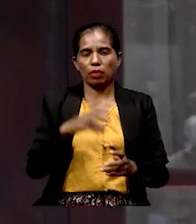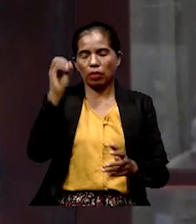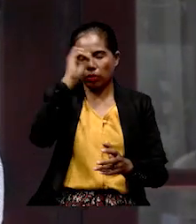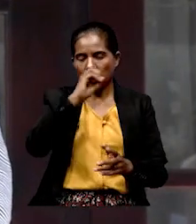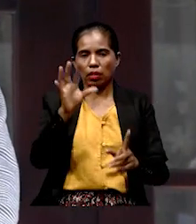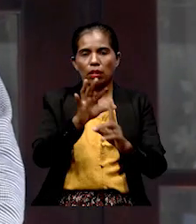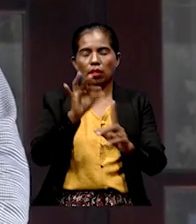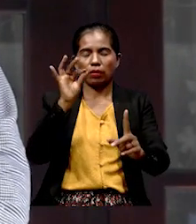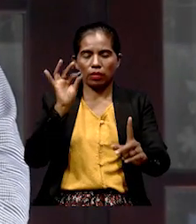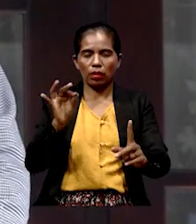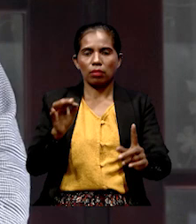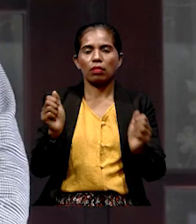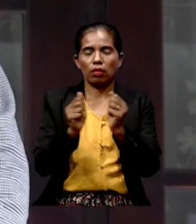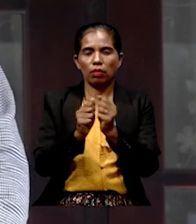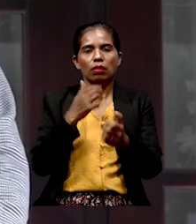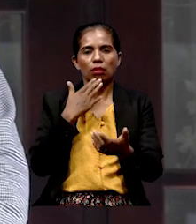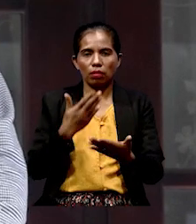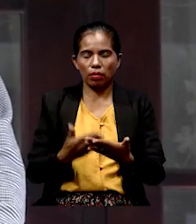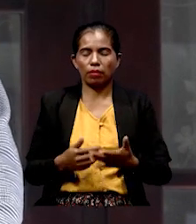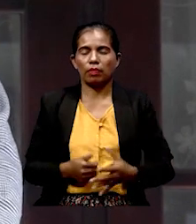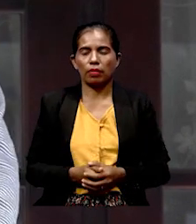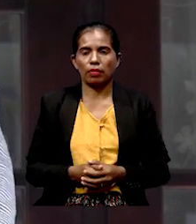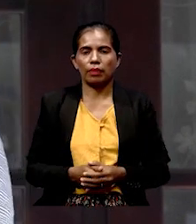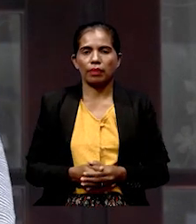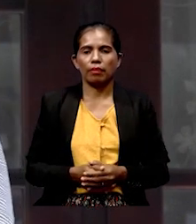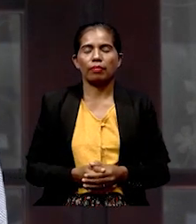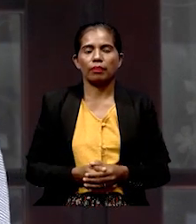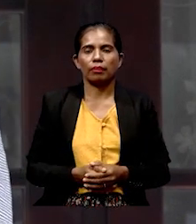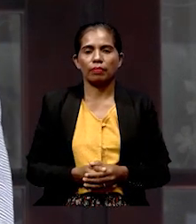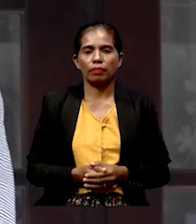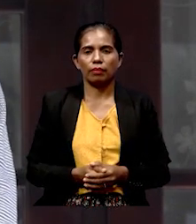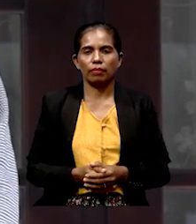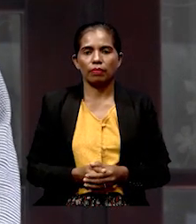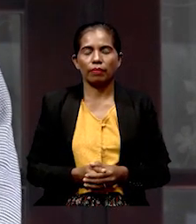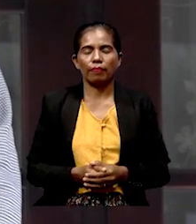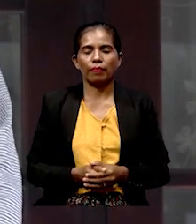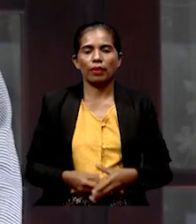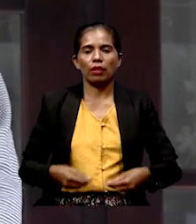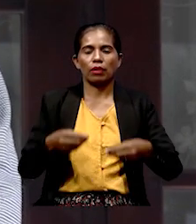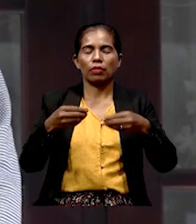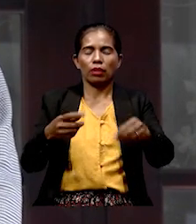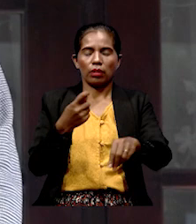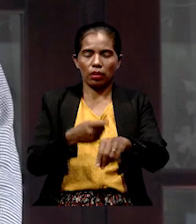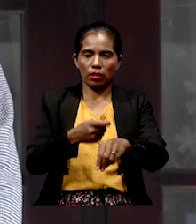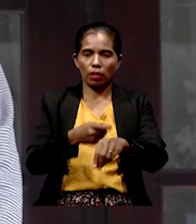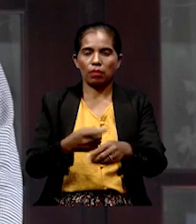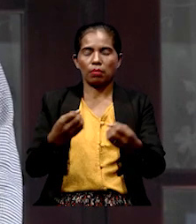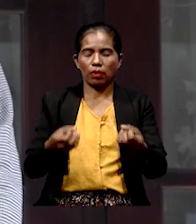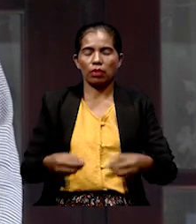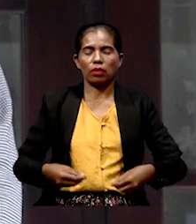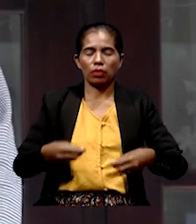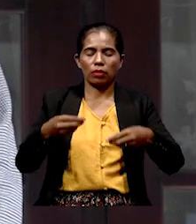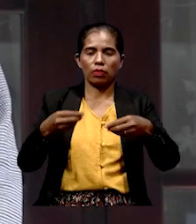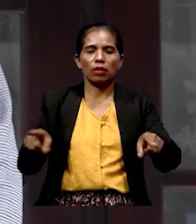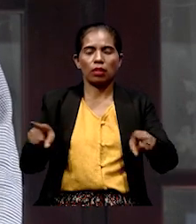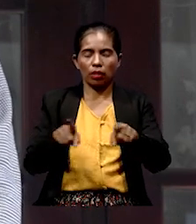nos convidou e dizer que foi um ato e um tempo muito bem passado em